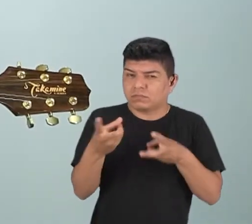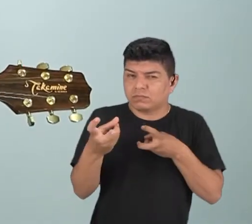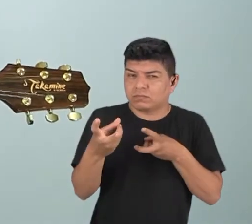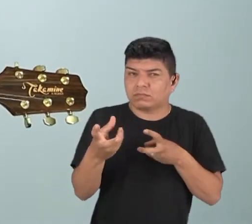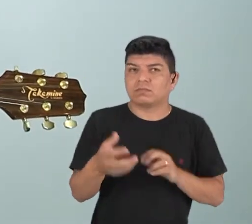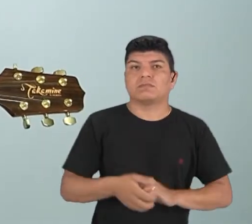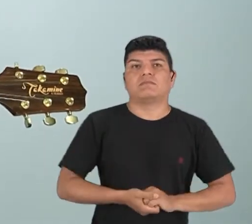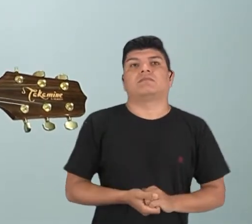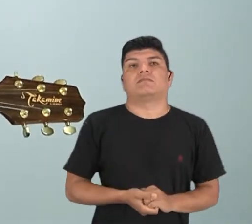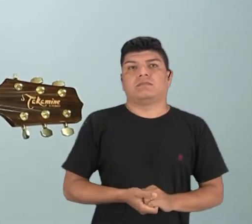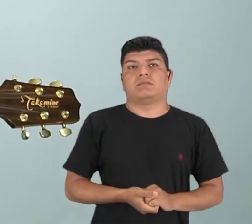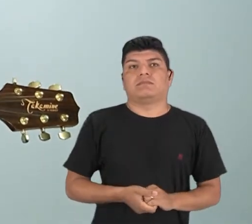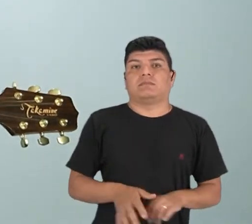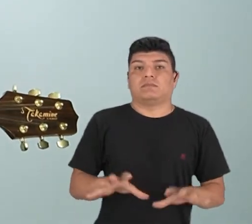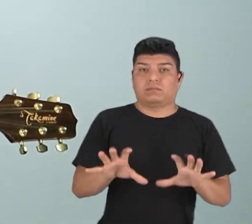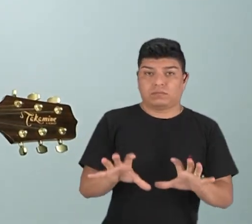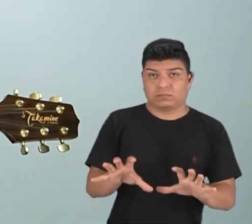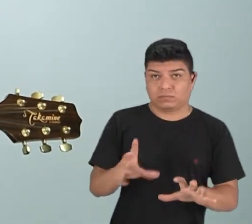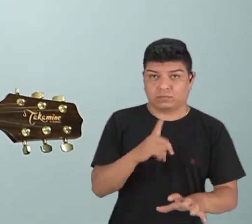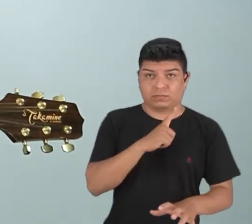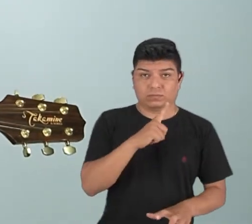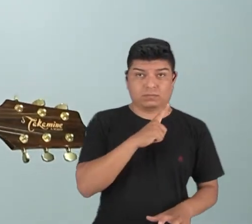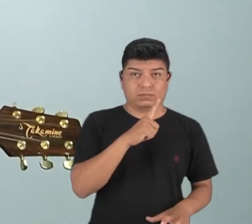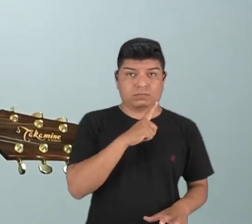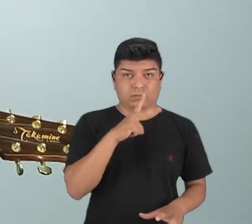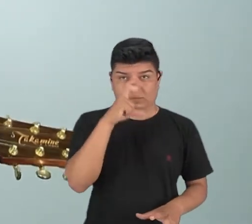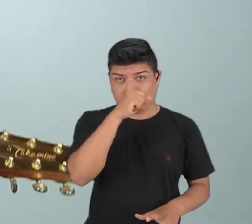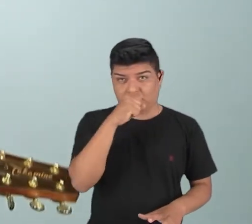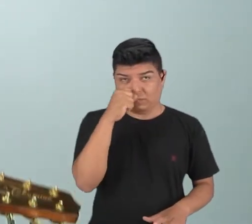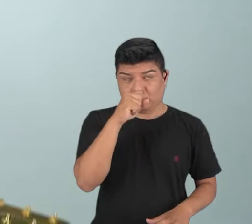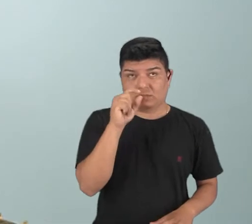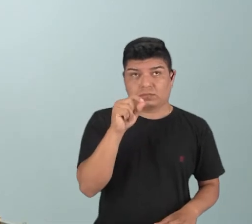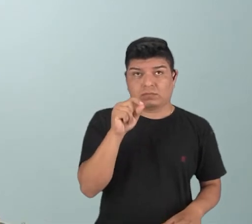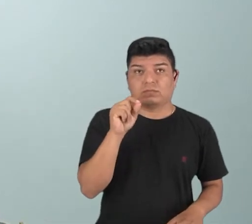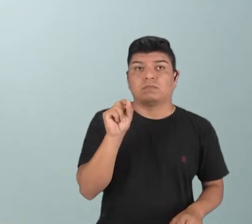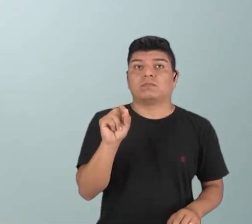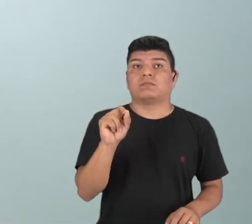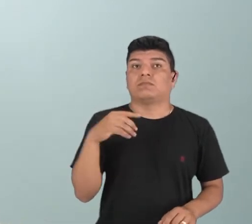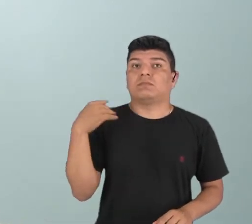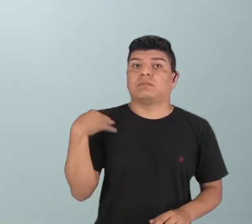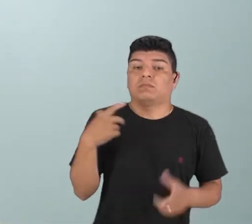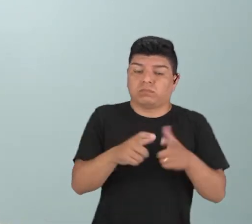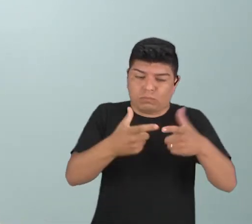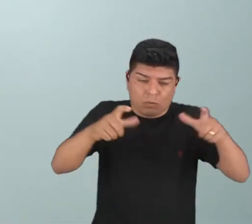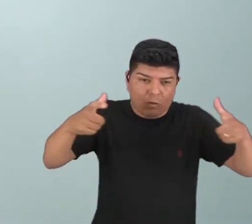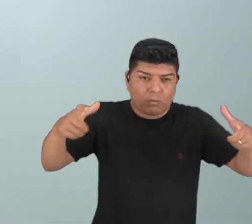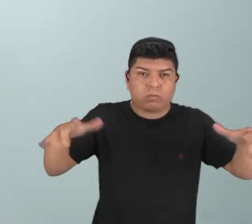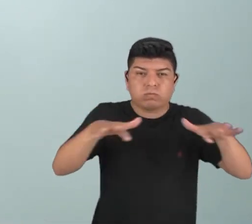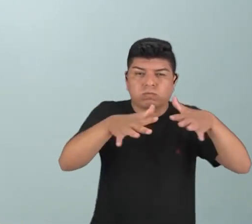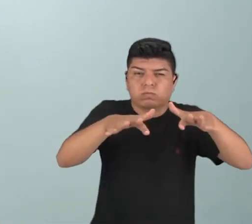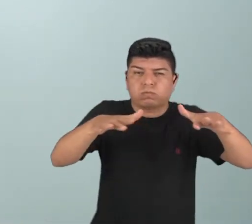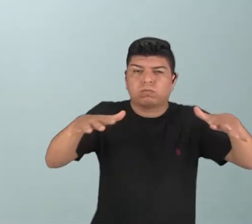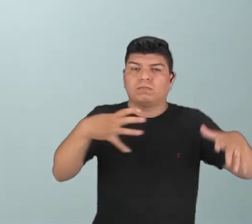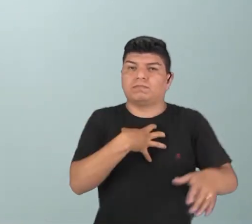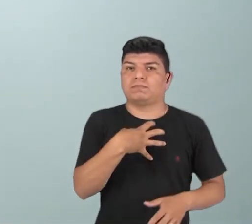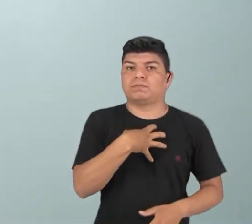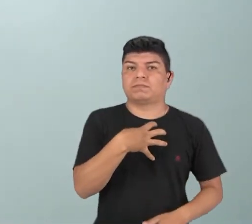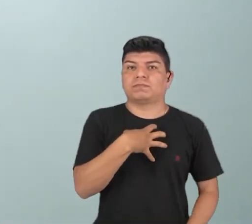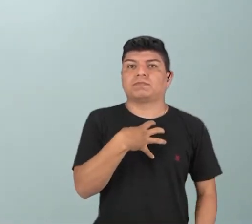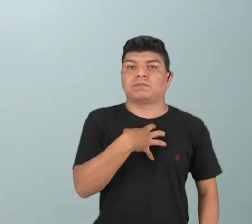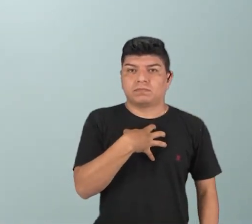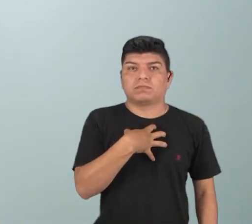perceber, né? Então, aí nós temos a intensidade e a altura do som. Nós temos que